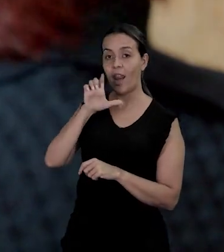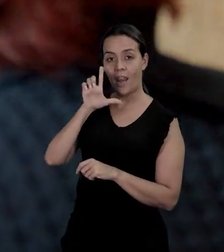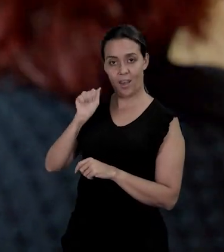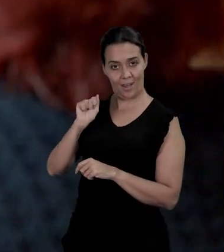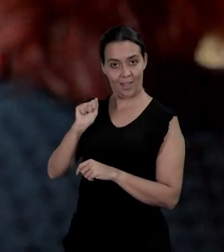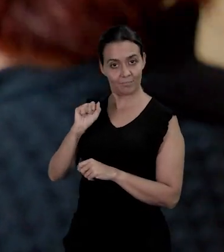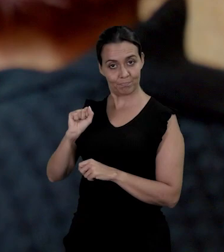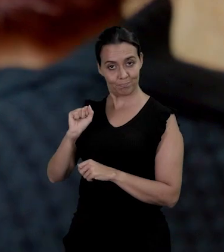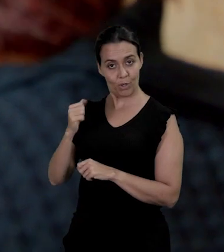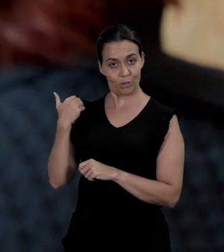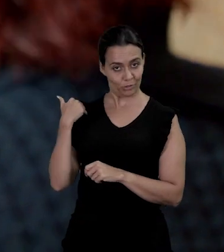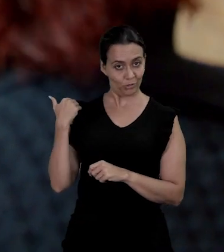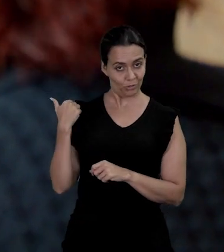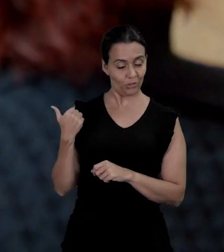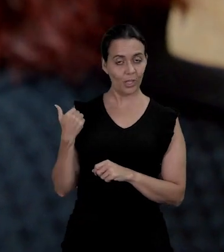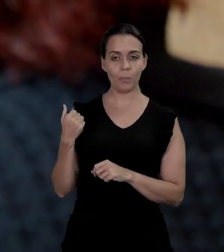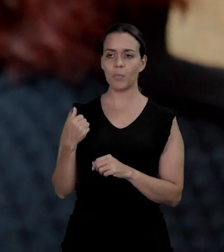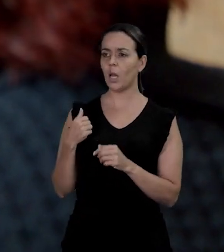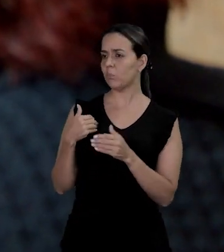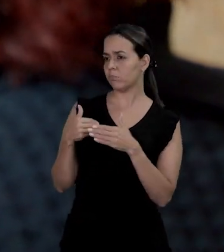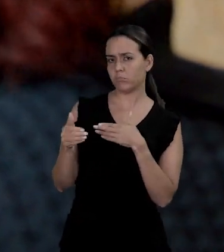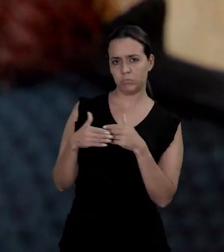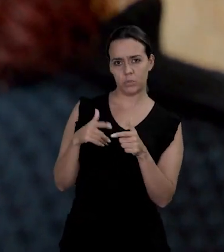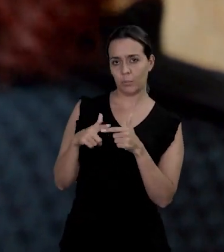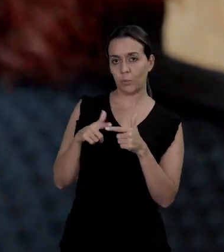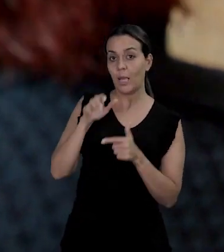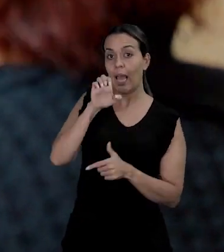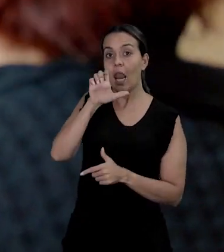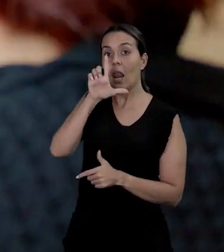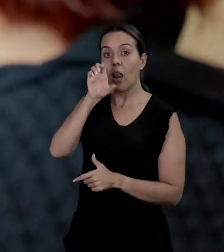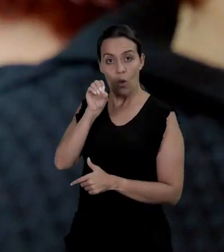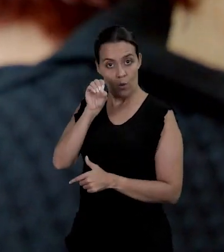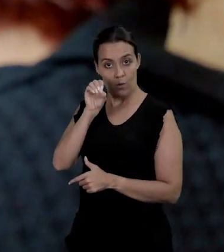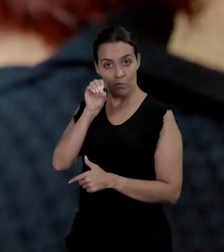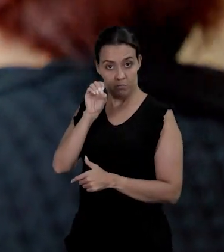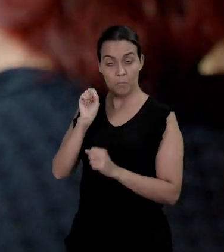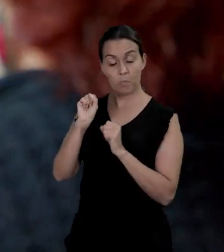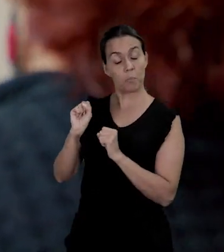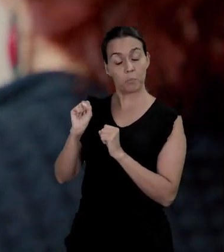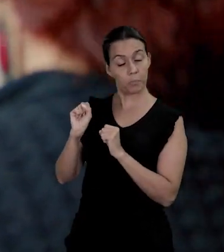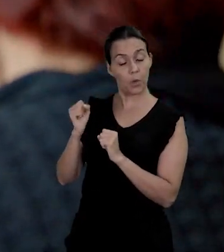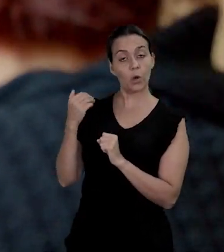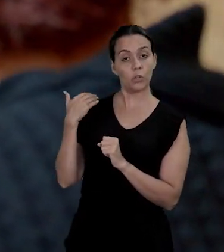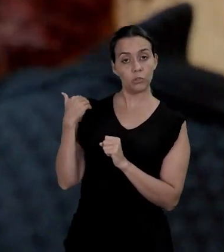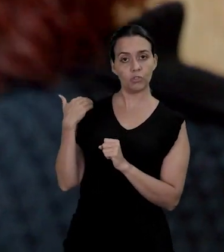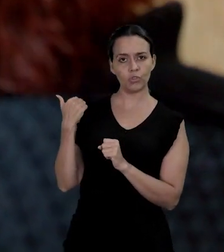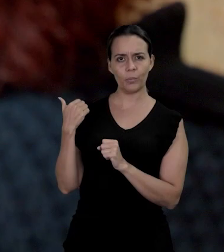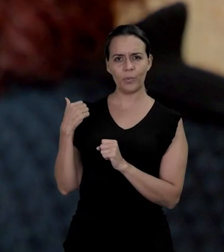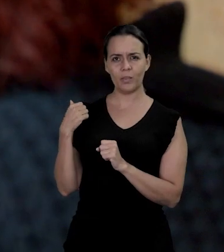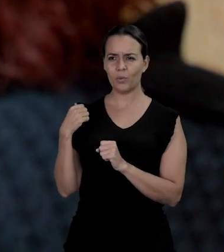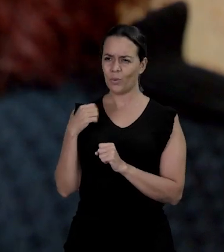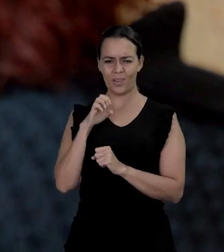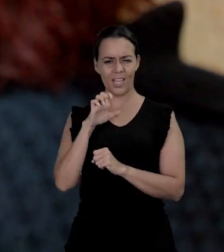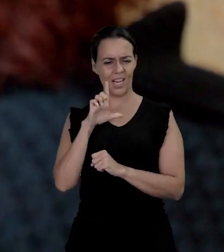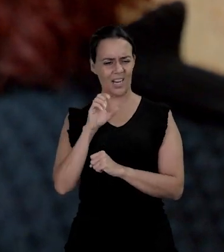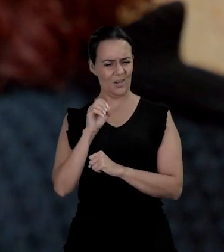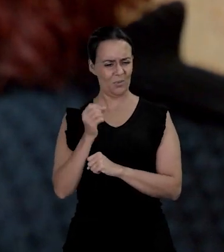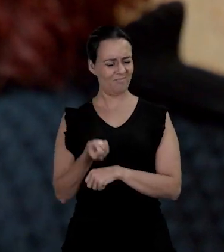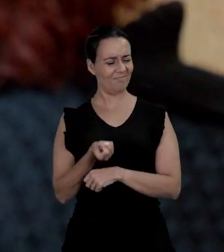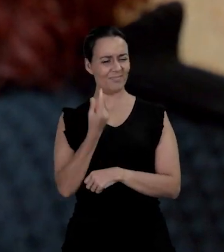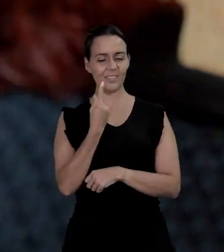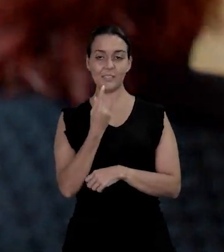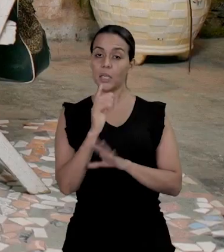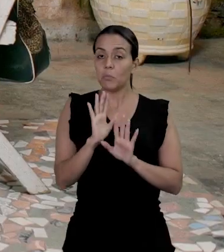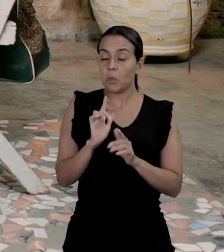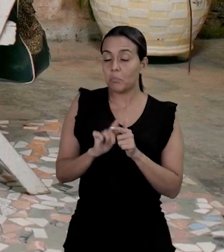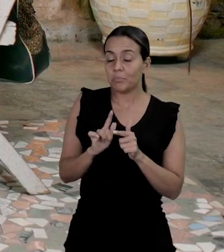de ela, tá? Não tenho problema nenhum com chamar de Elo. Tem muita gente que vai ter problema em falar de